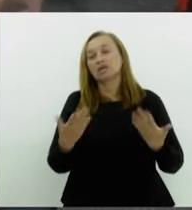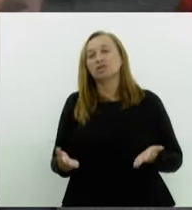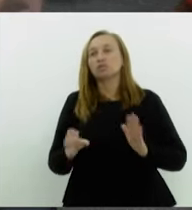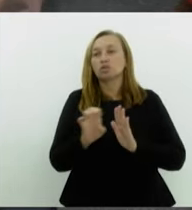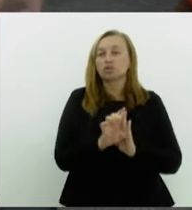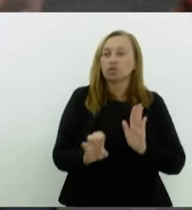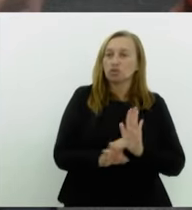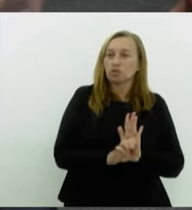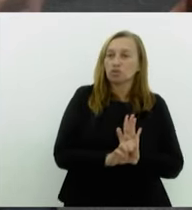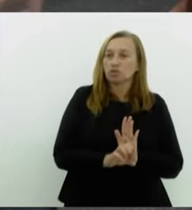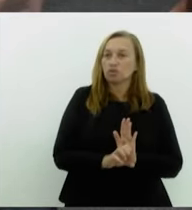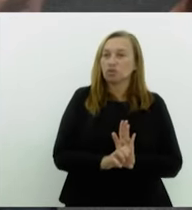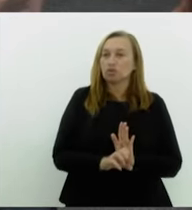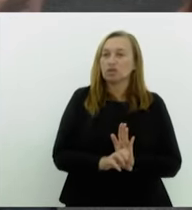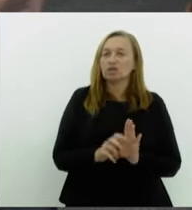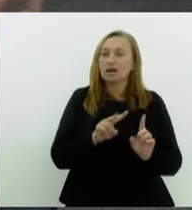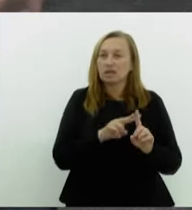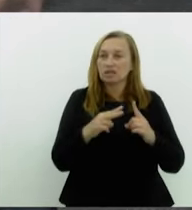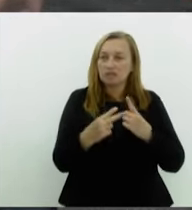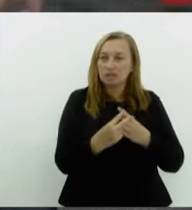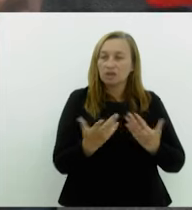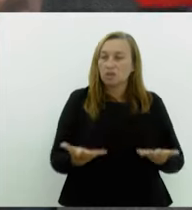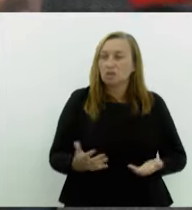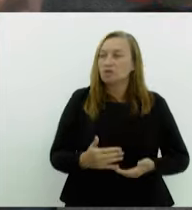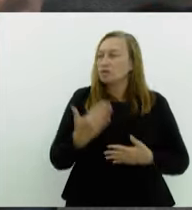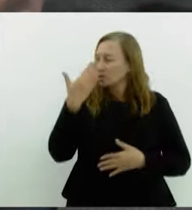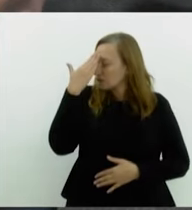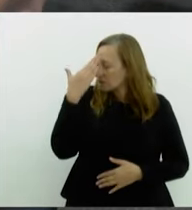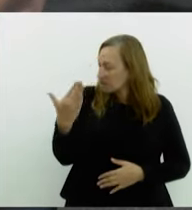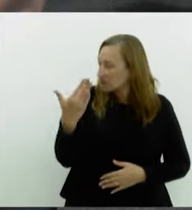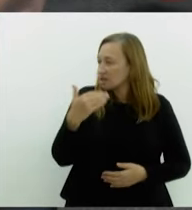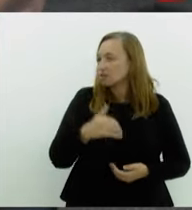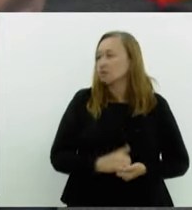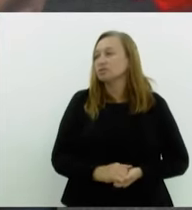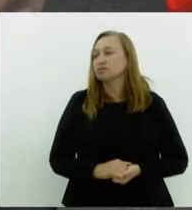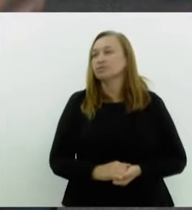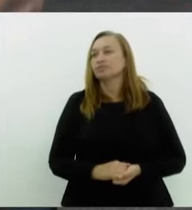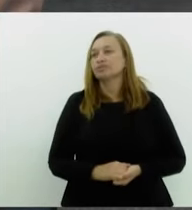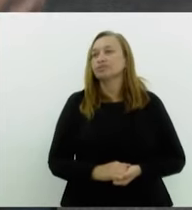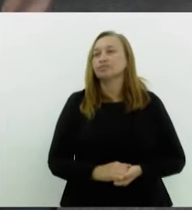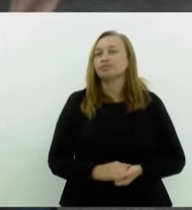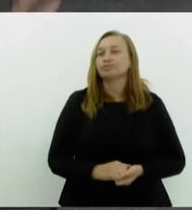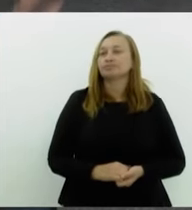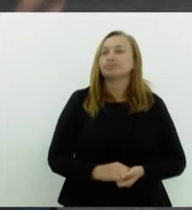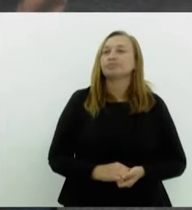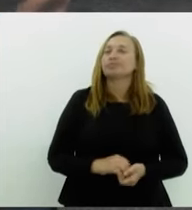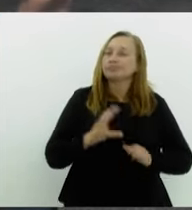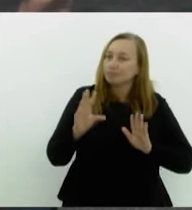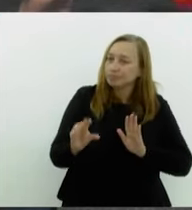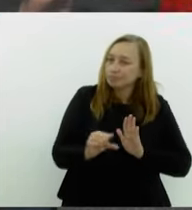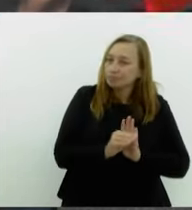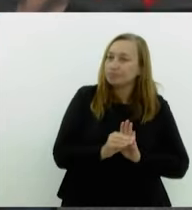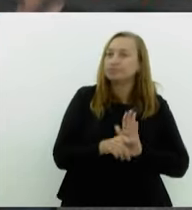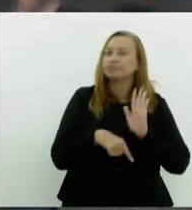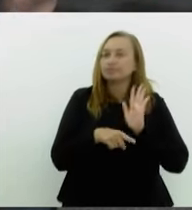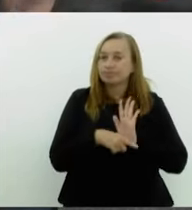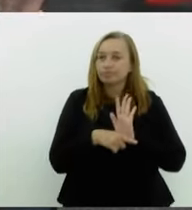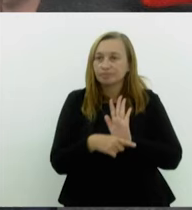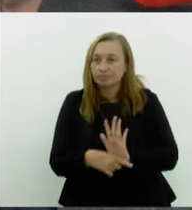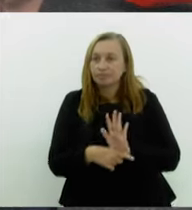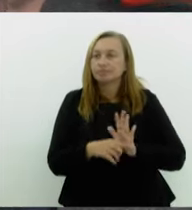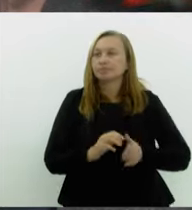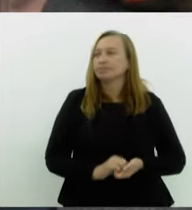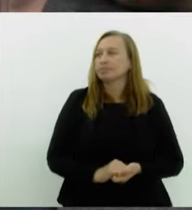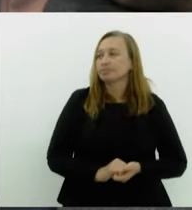vem nessa perspectiva e eu agradeço muito, inclusive as emendas que contribuíram muito. Uma das